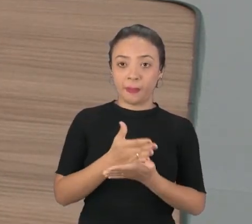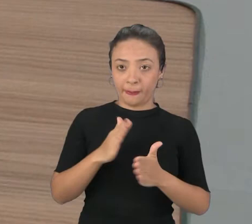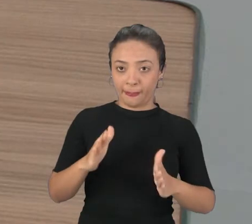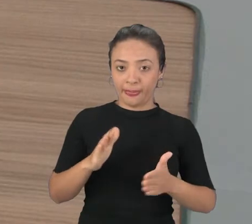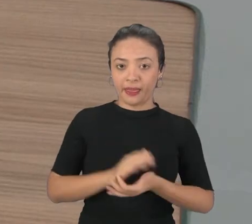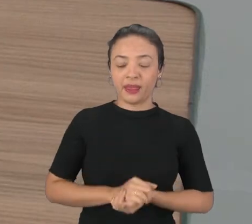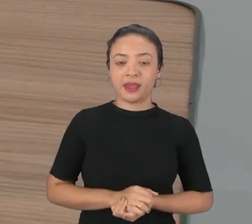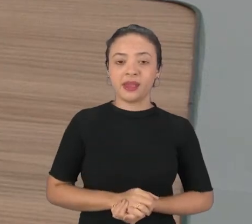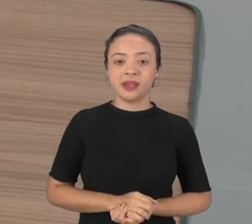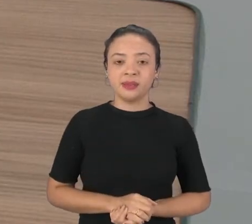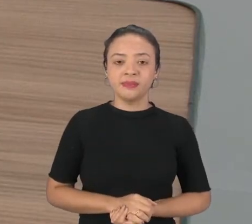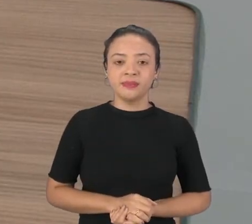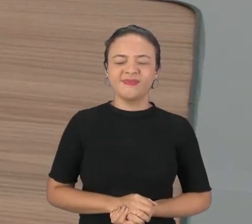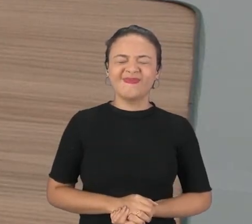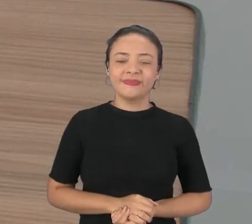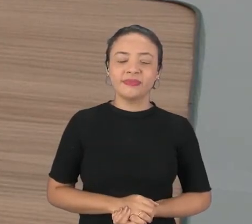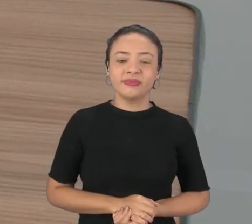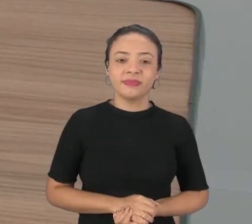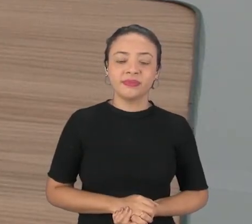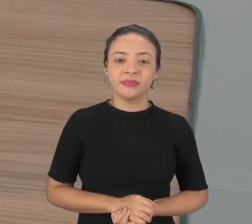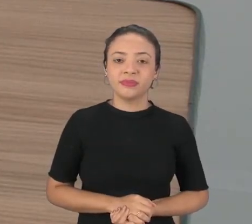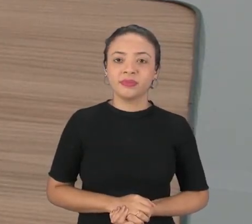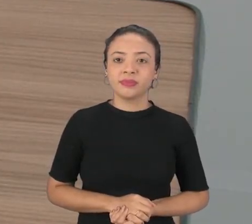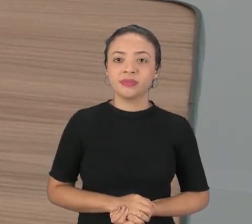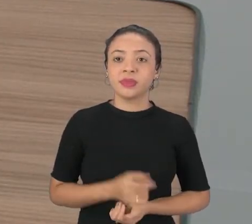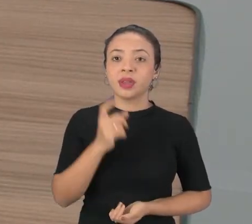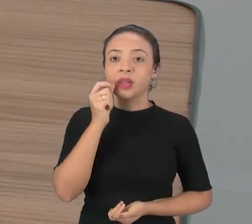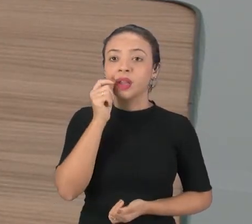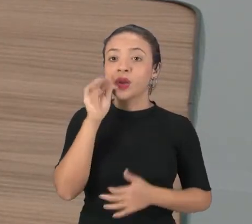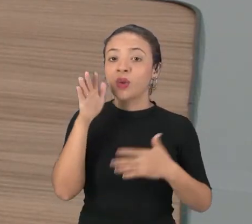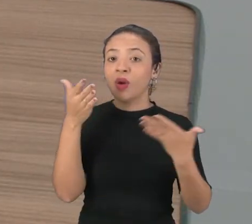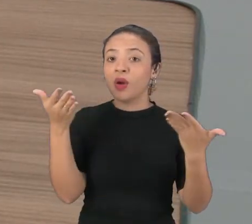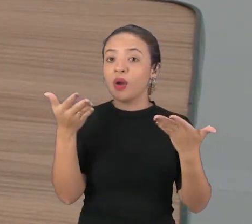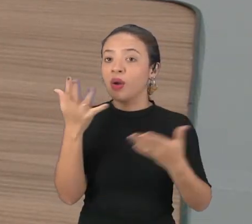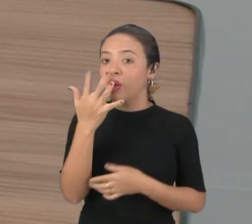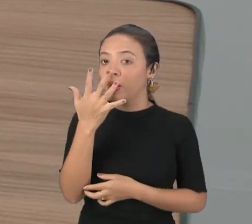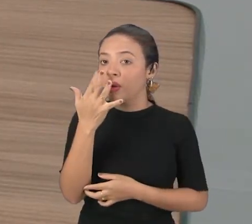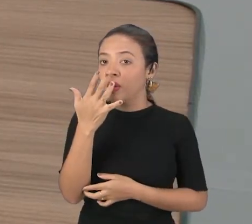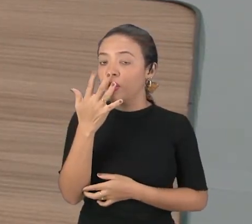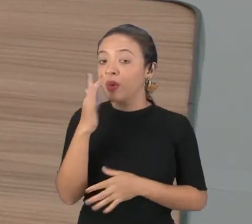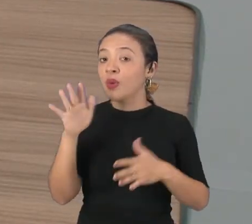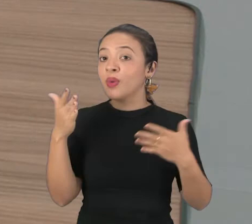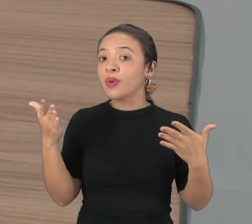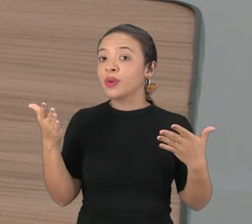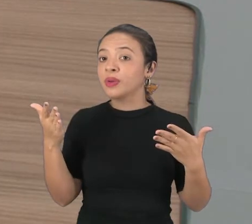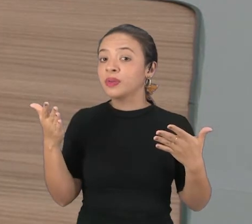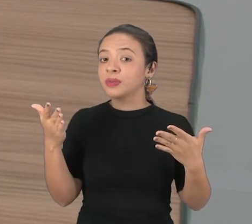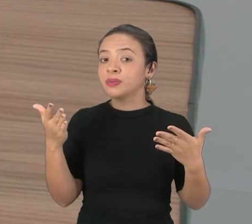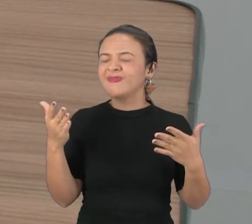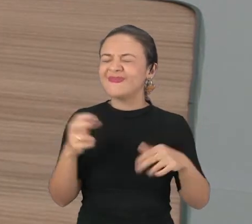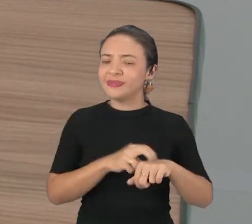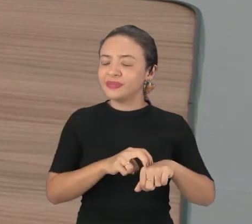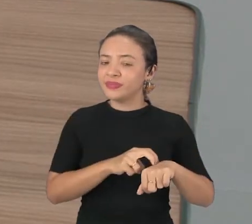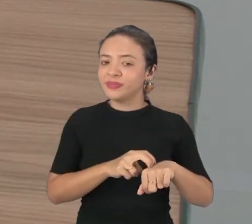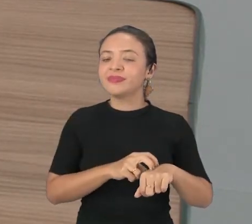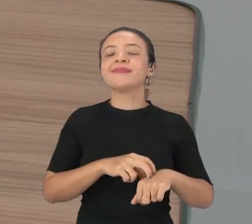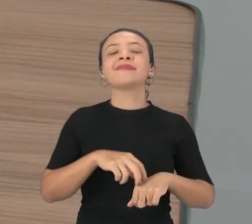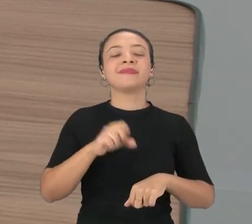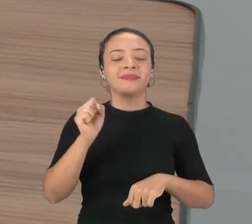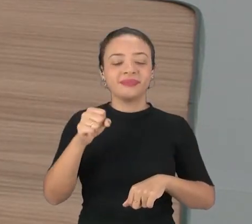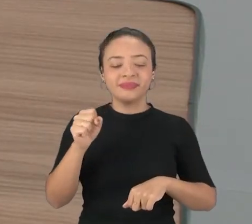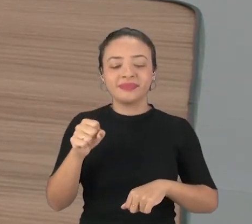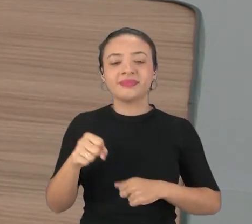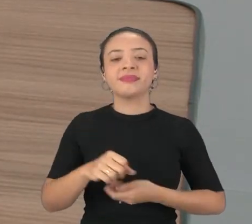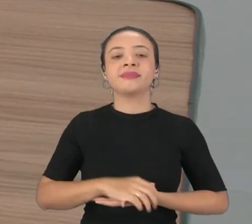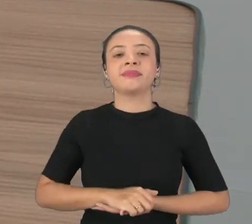a sequência vamos lá qual é o próximo lápis aqui de colorir Qual é a cor dele Verde muito